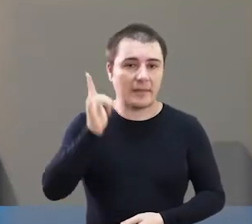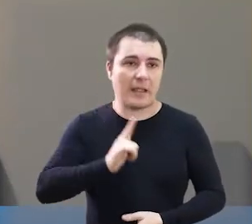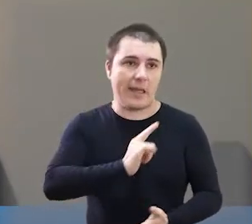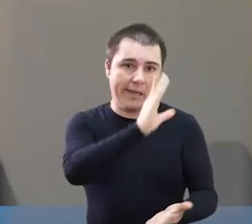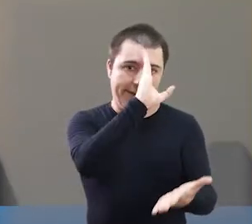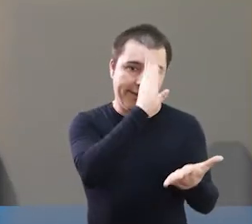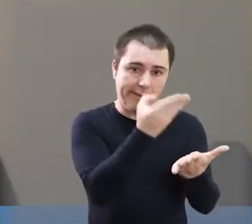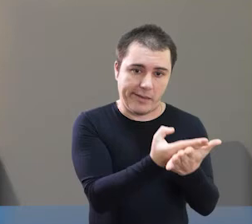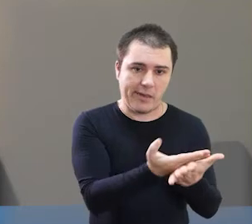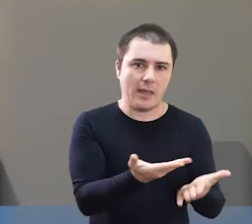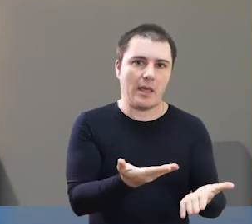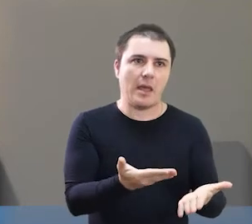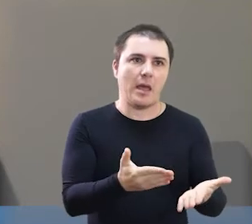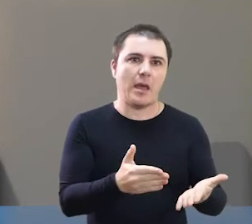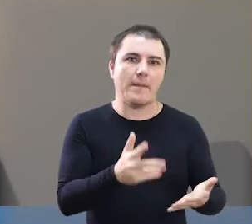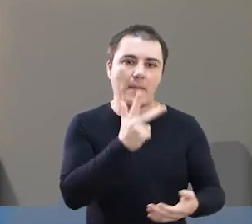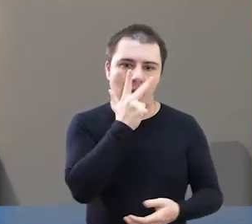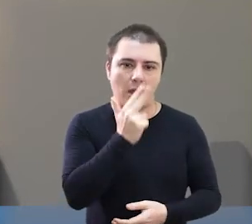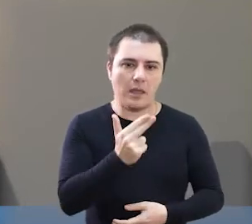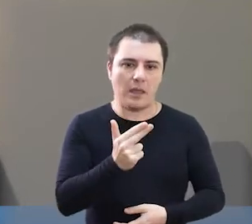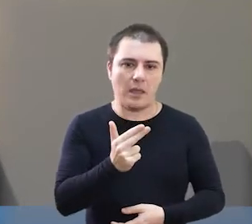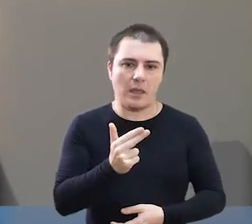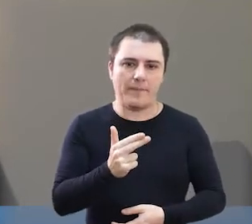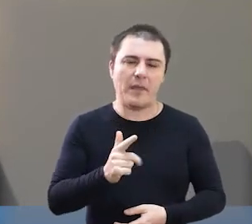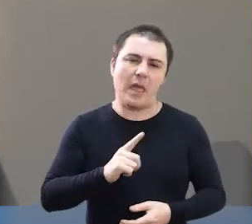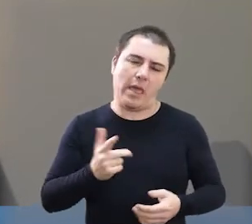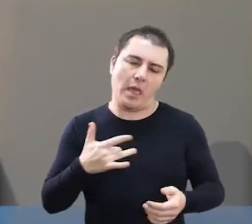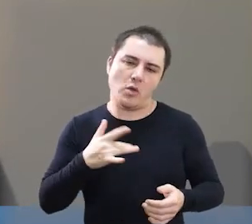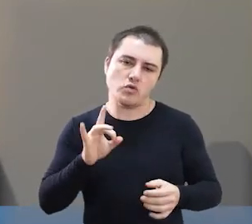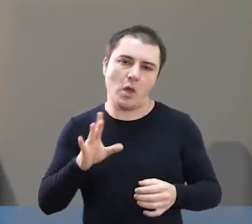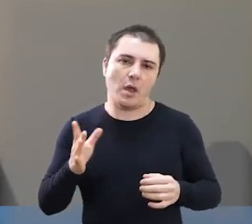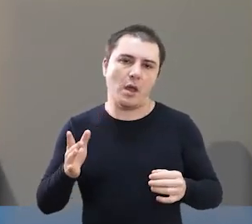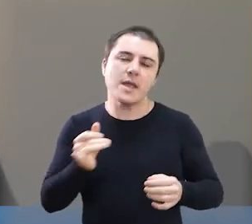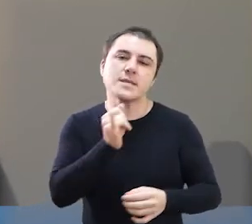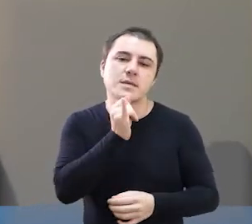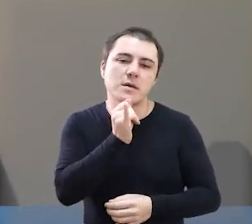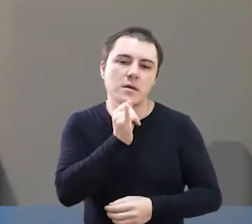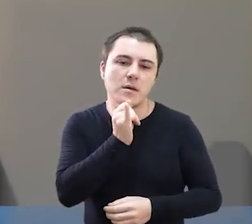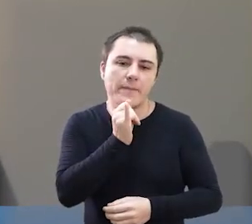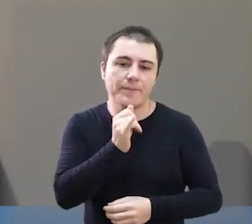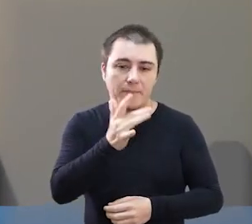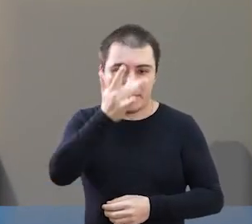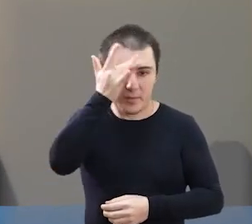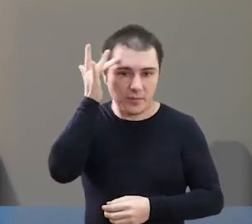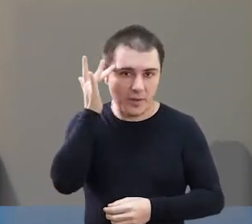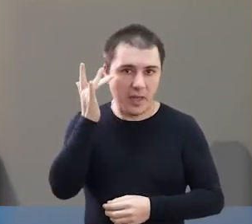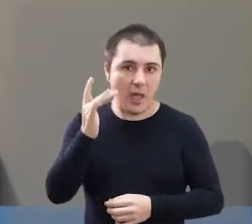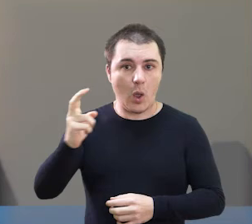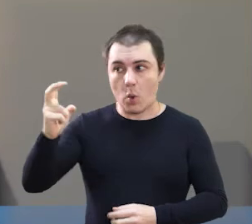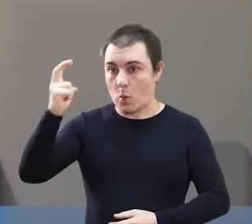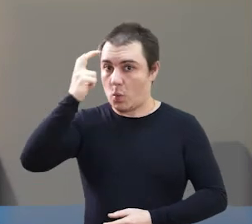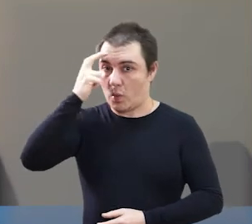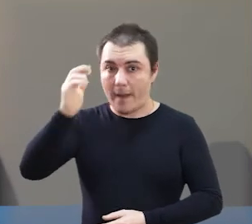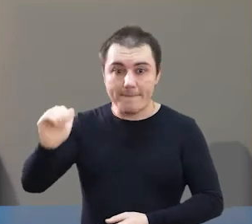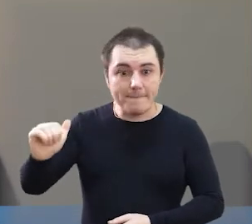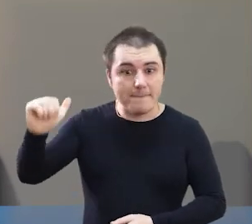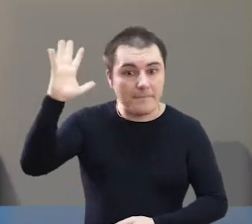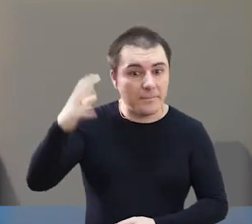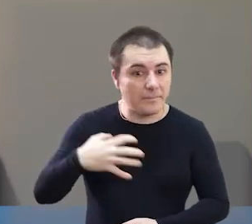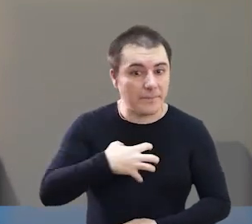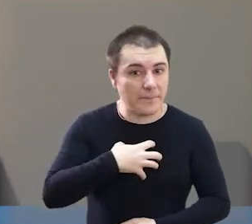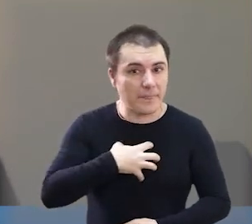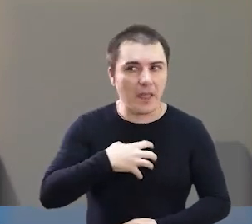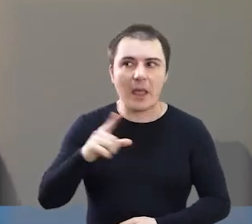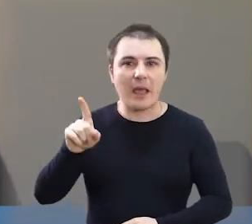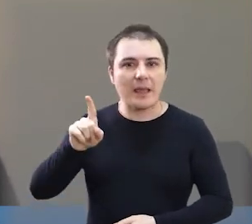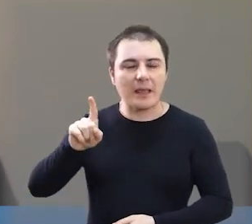uma crença relacionada, e eu até faço um parênteses no livro, que geralmente essa cultura é mais predominantemente nas